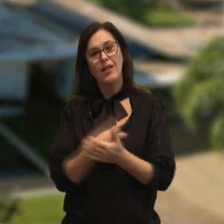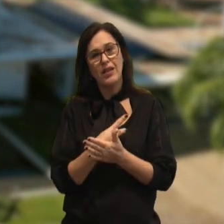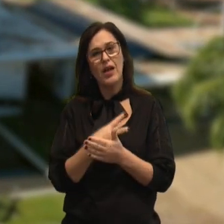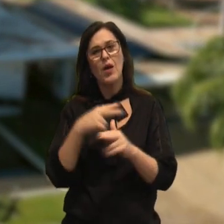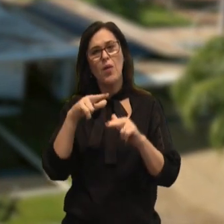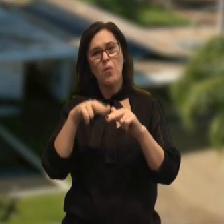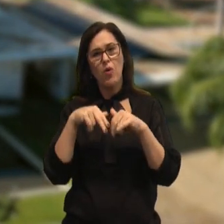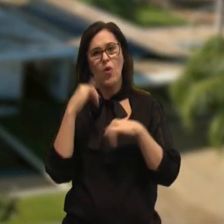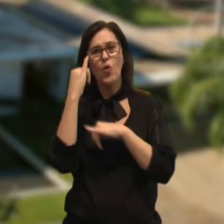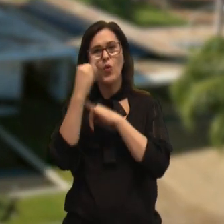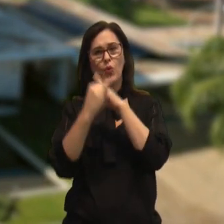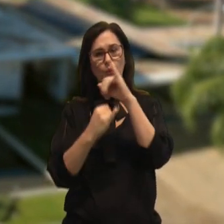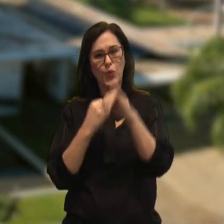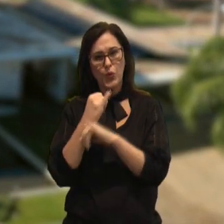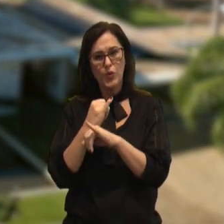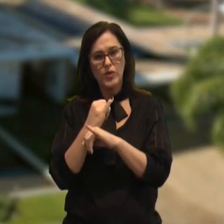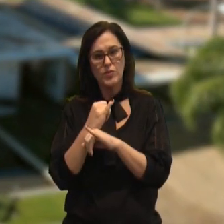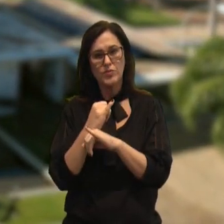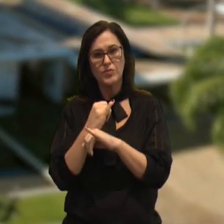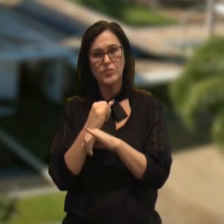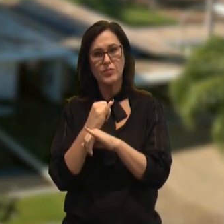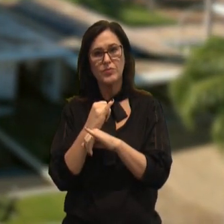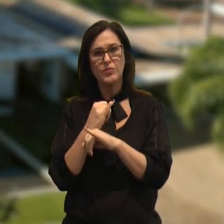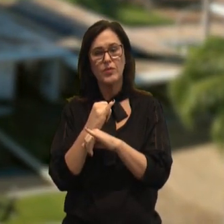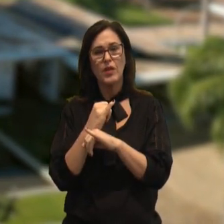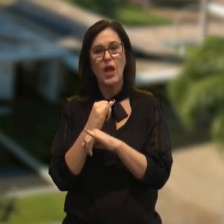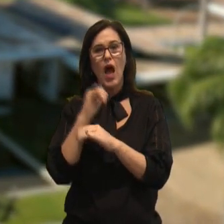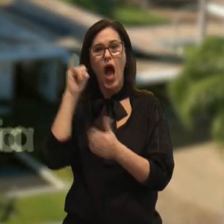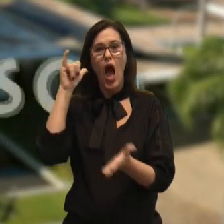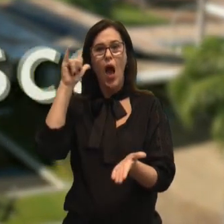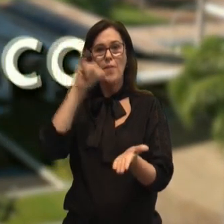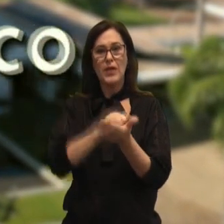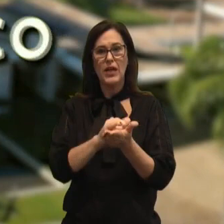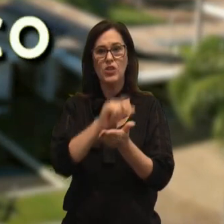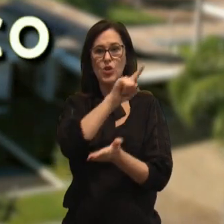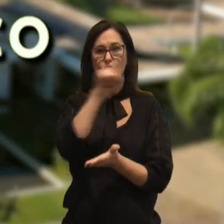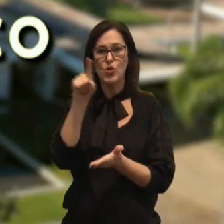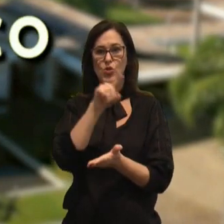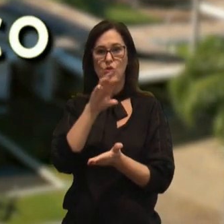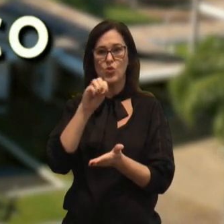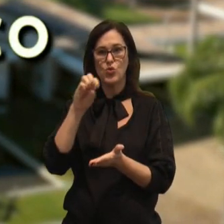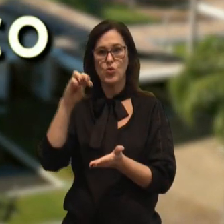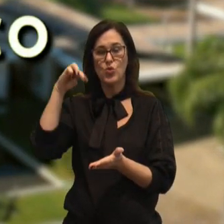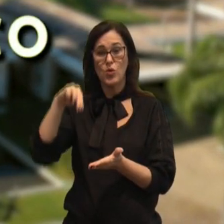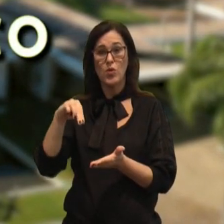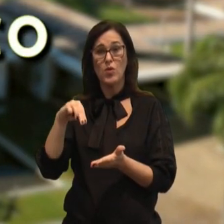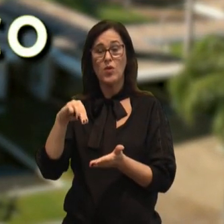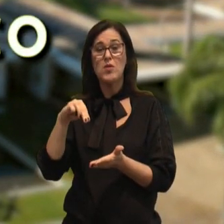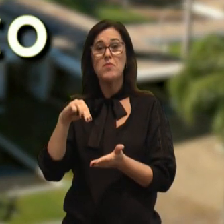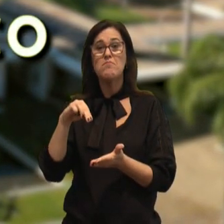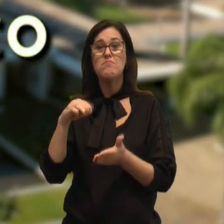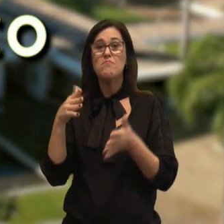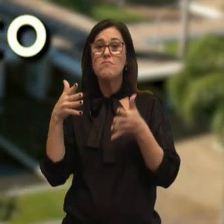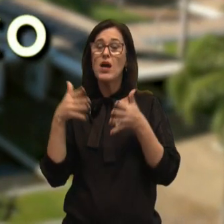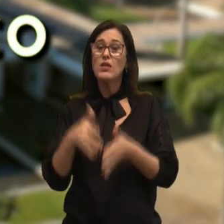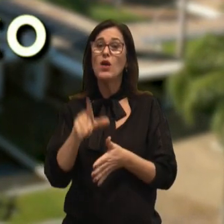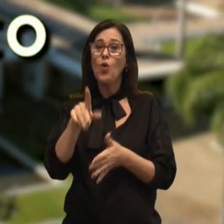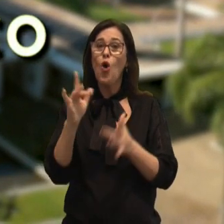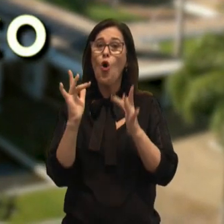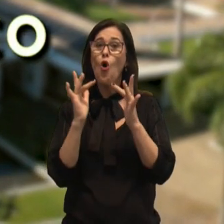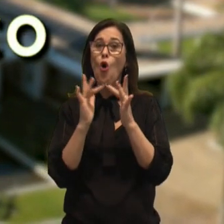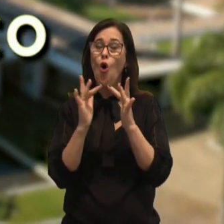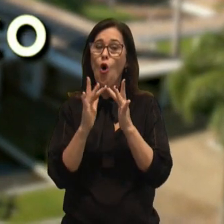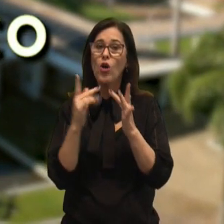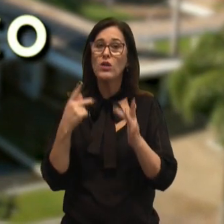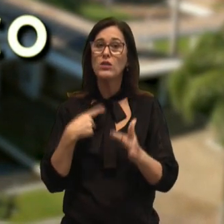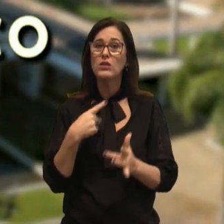meio de teleconferência via aplicativo Zoom. Para participar, entre em contato